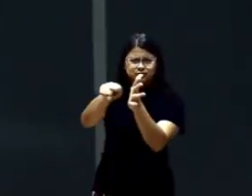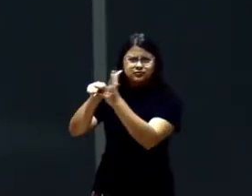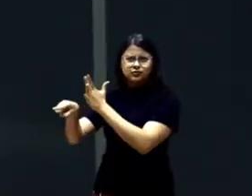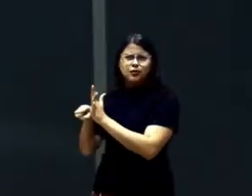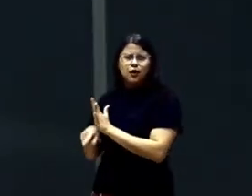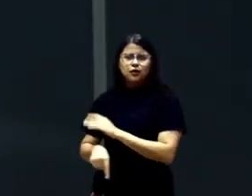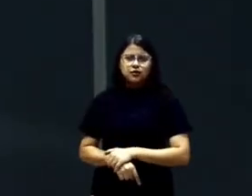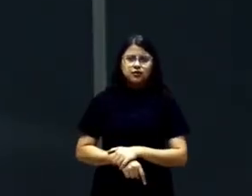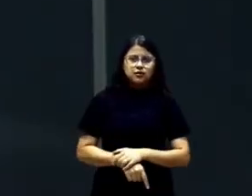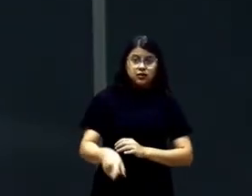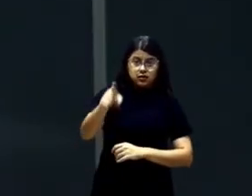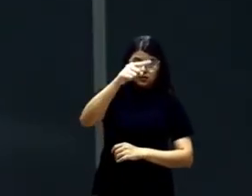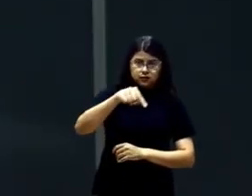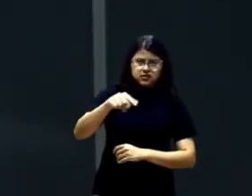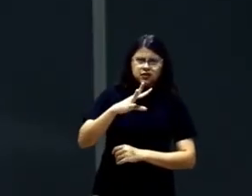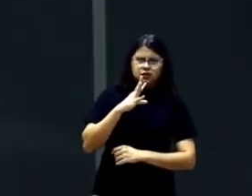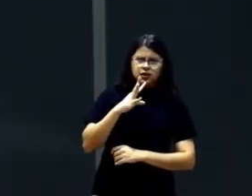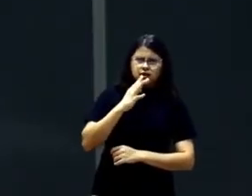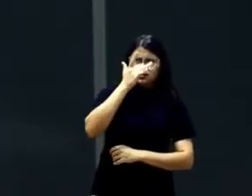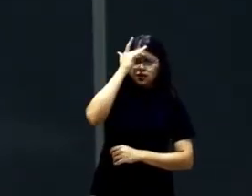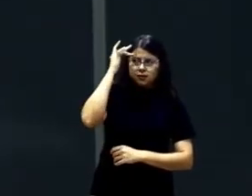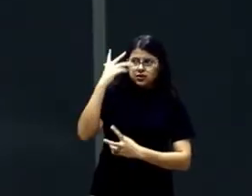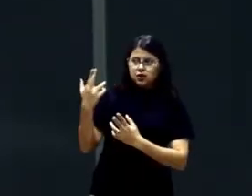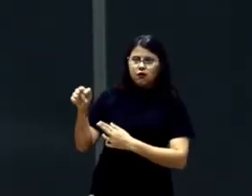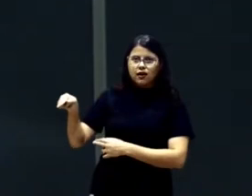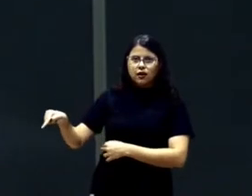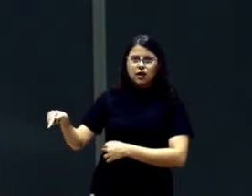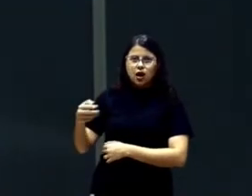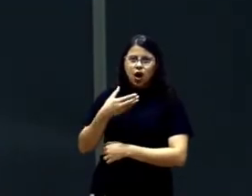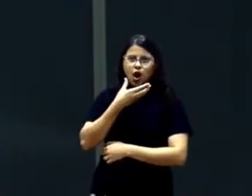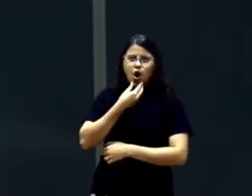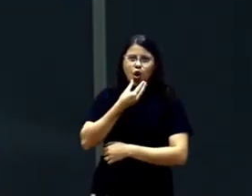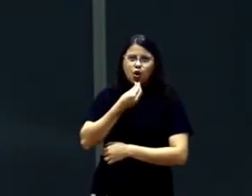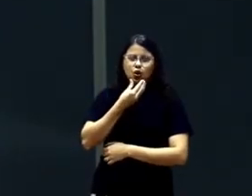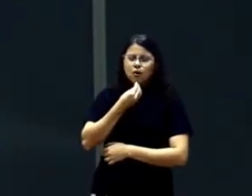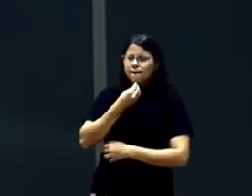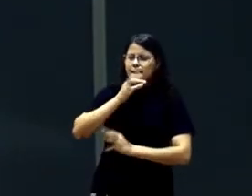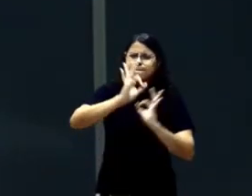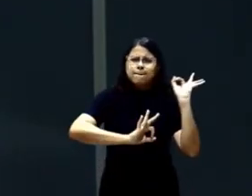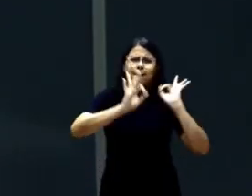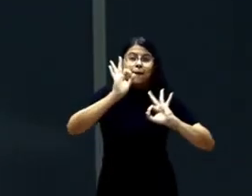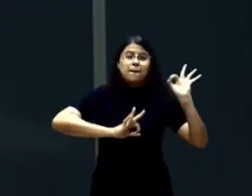que foi louco como esse homem? Que fez tantos desses planos,